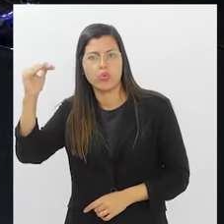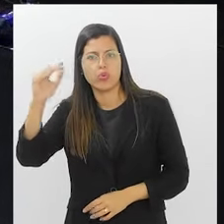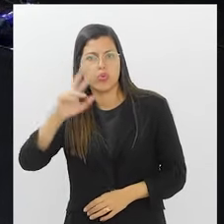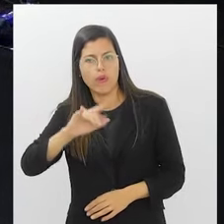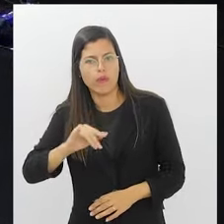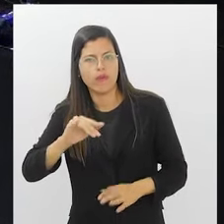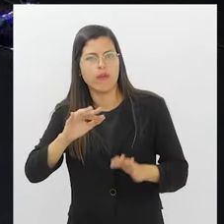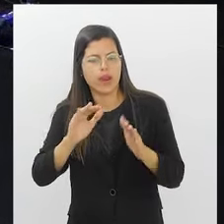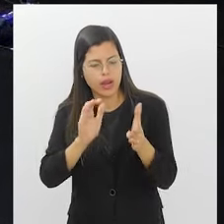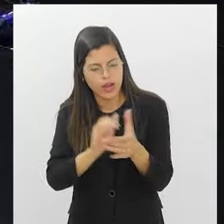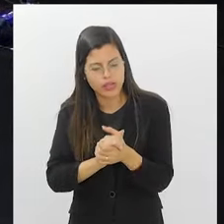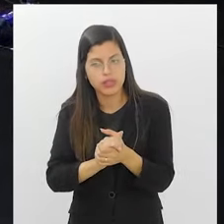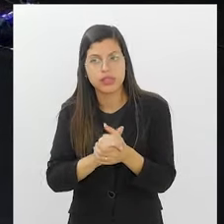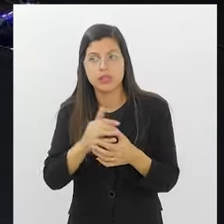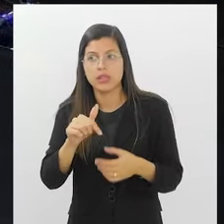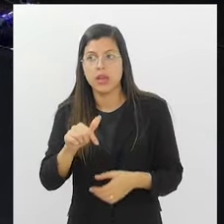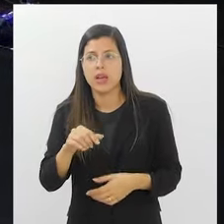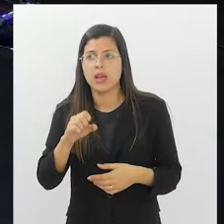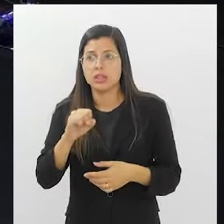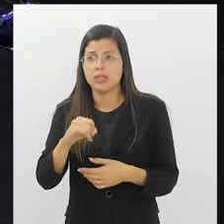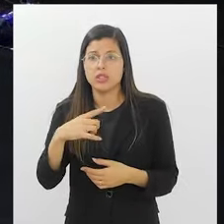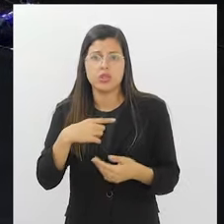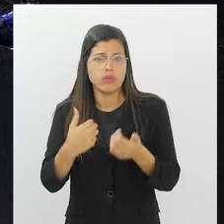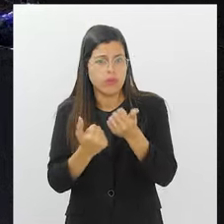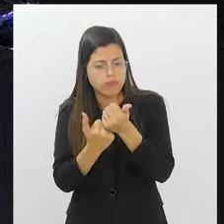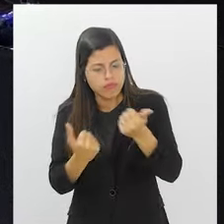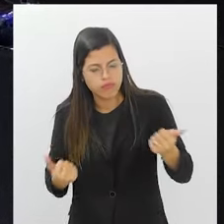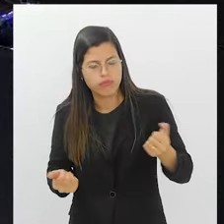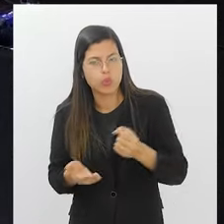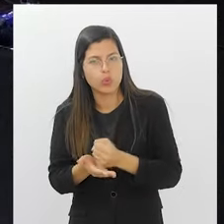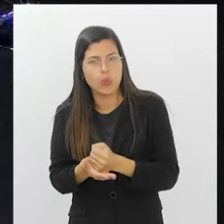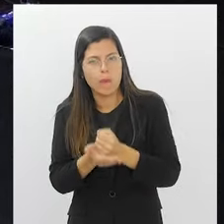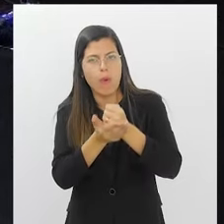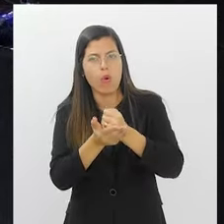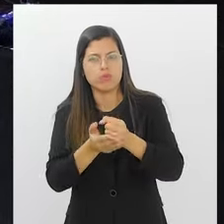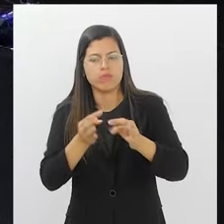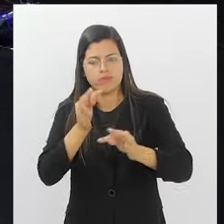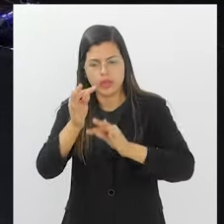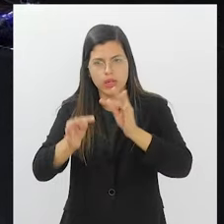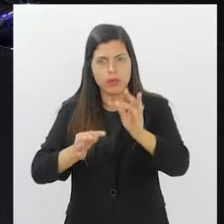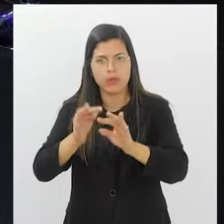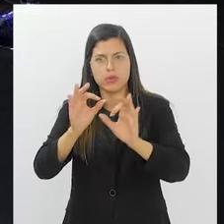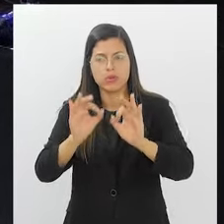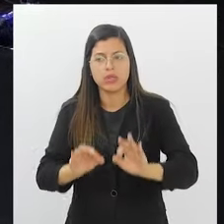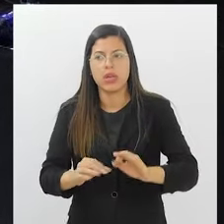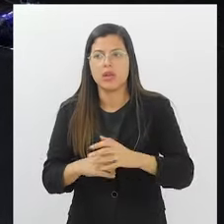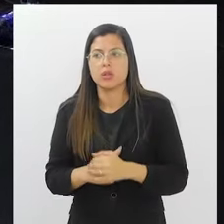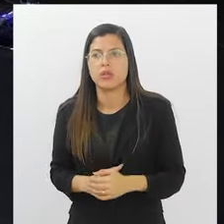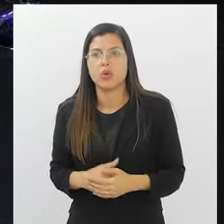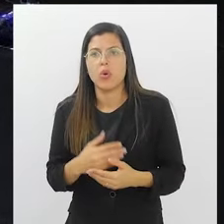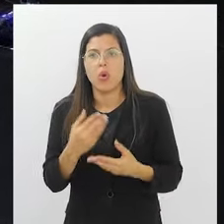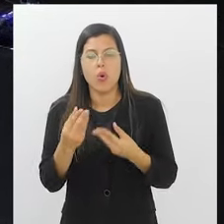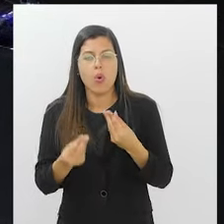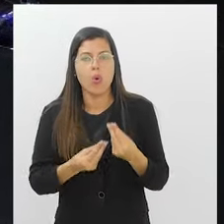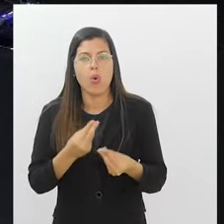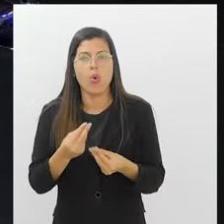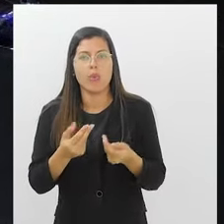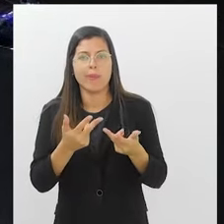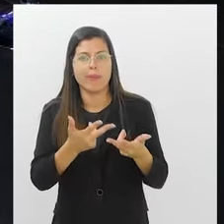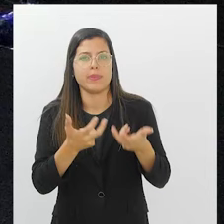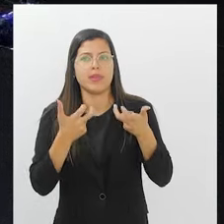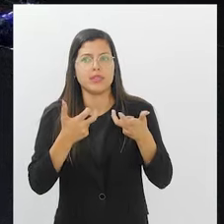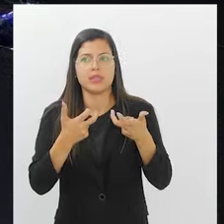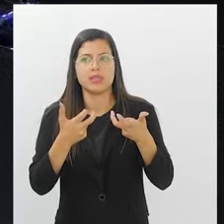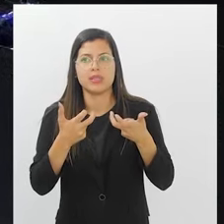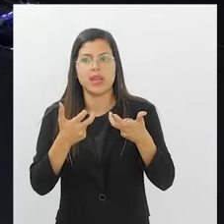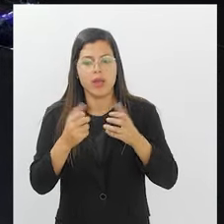vai constituir família, mas se tiver um suporte, um tratamento adequado, como o senhor vê a necessidade